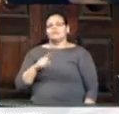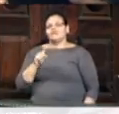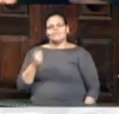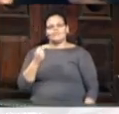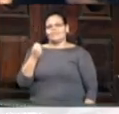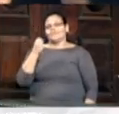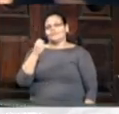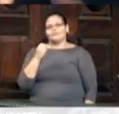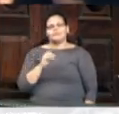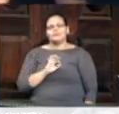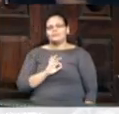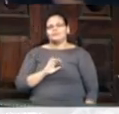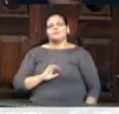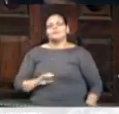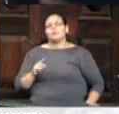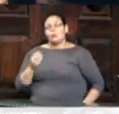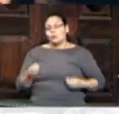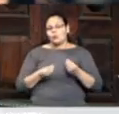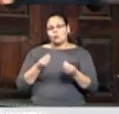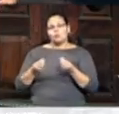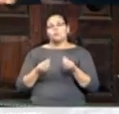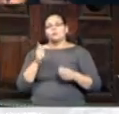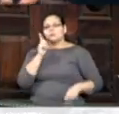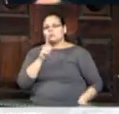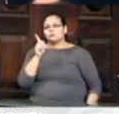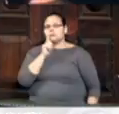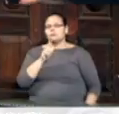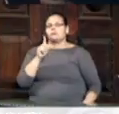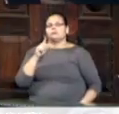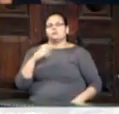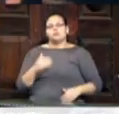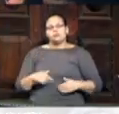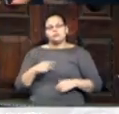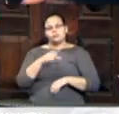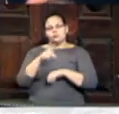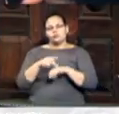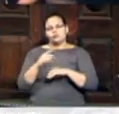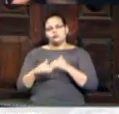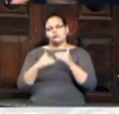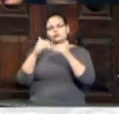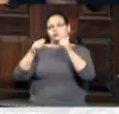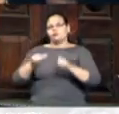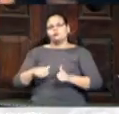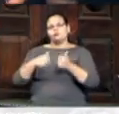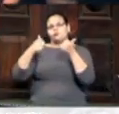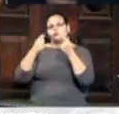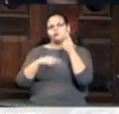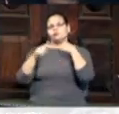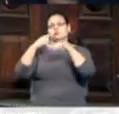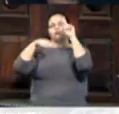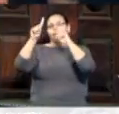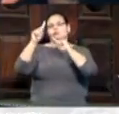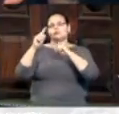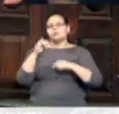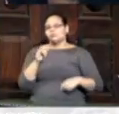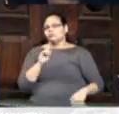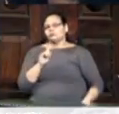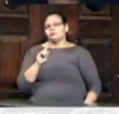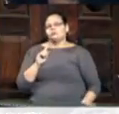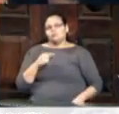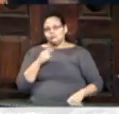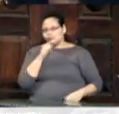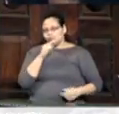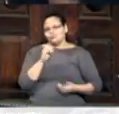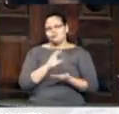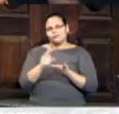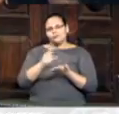potência enorme, Como que a gente vai conseguir construir um país melhor se nós não investirmos